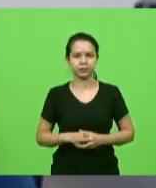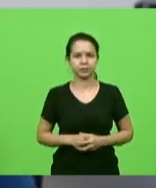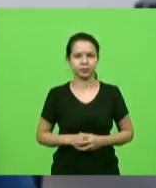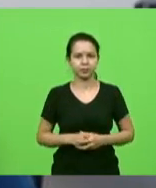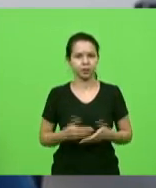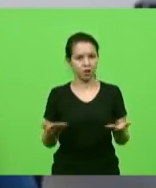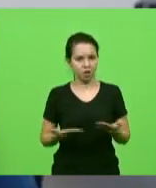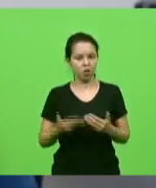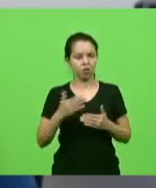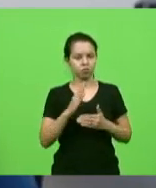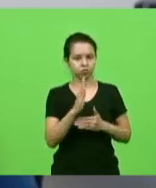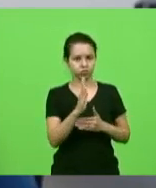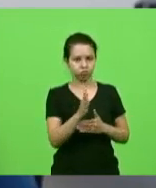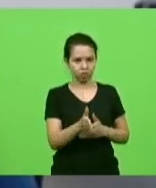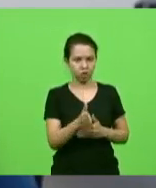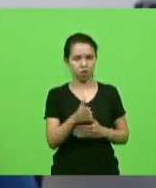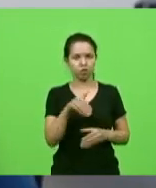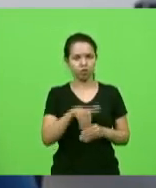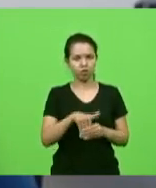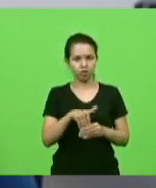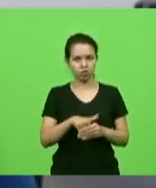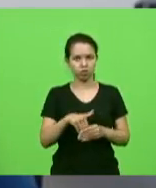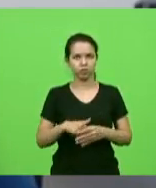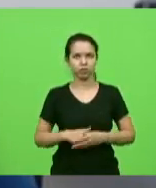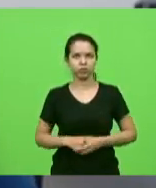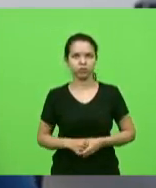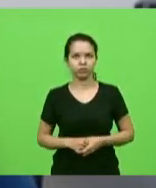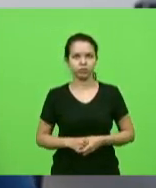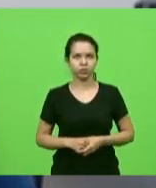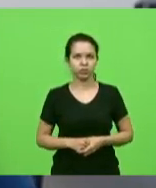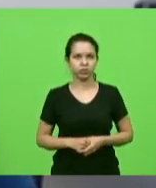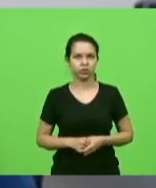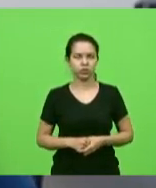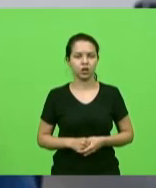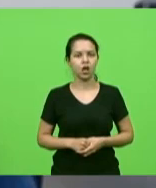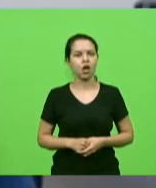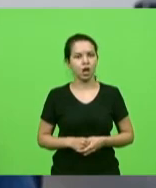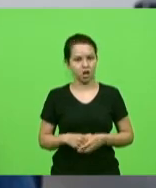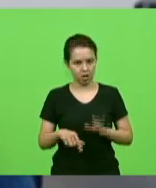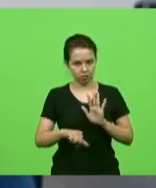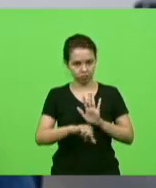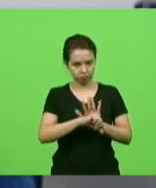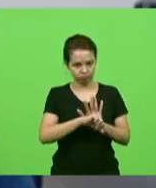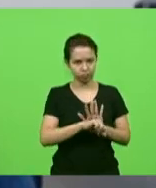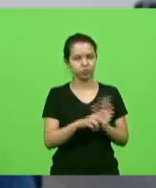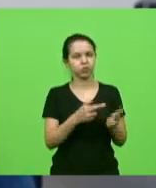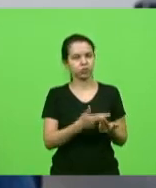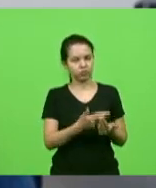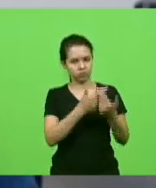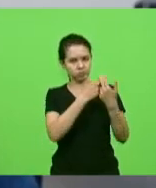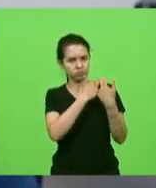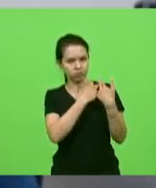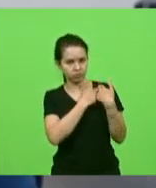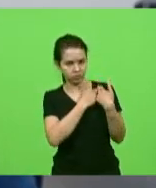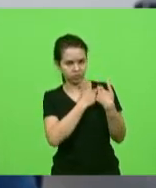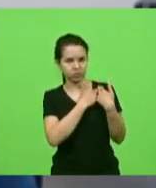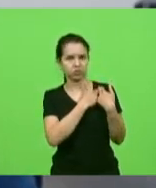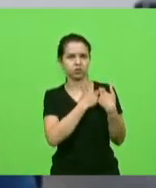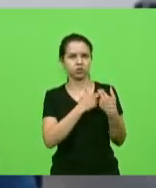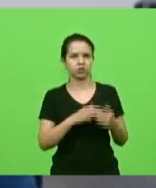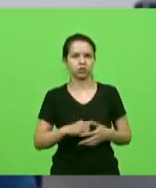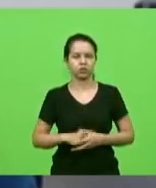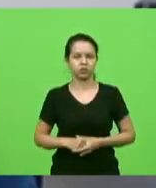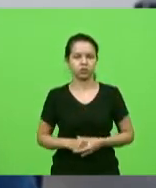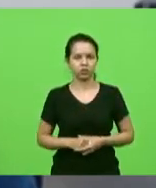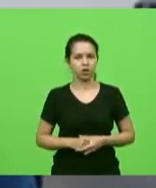passando ao rock estado que as infrações político-administrativas também iluminadas crimes de responsabilidade ainda